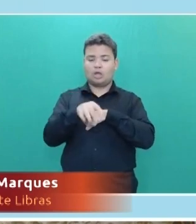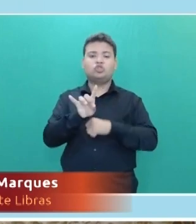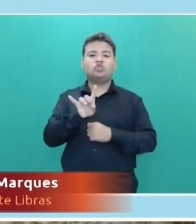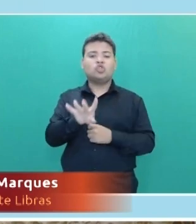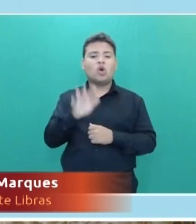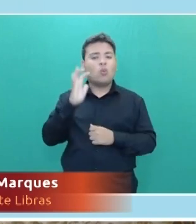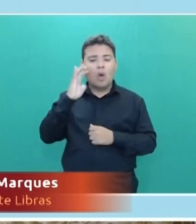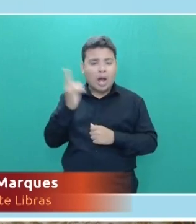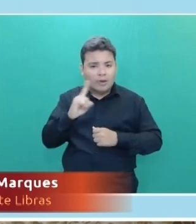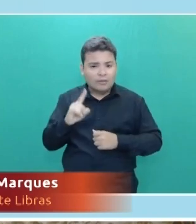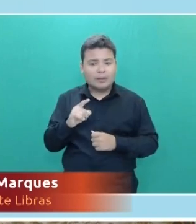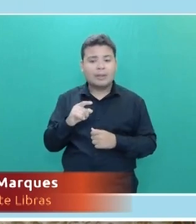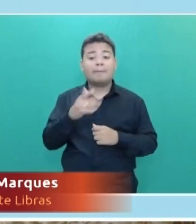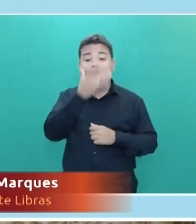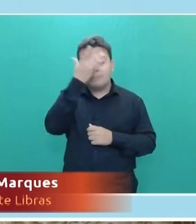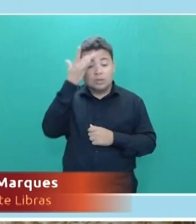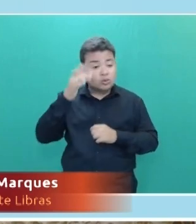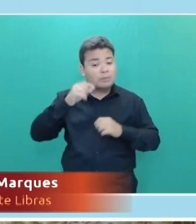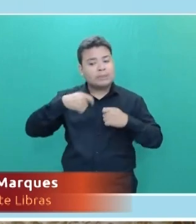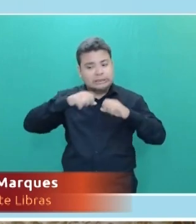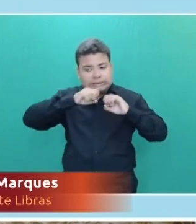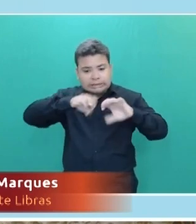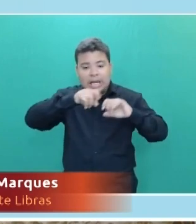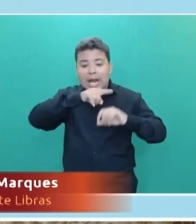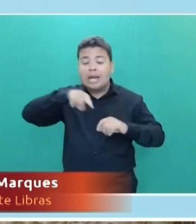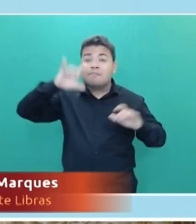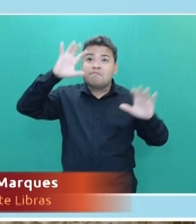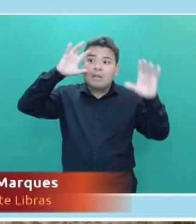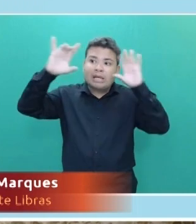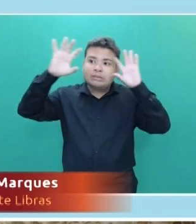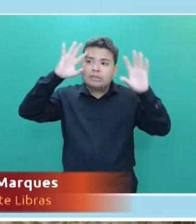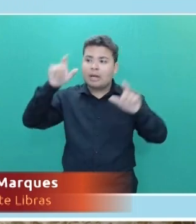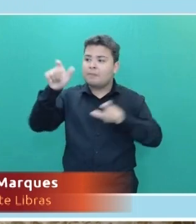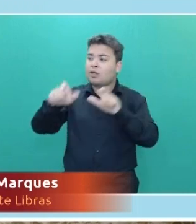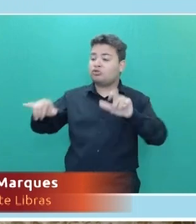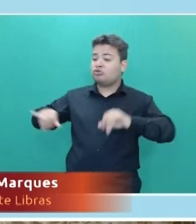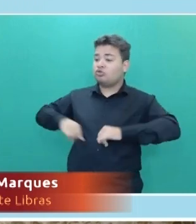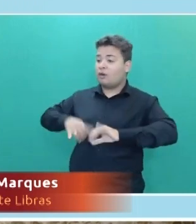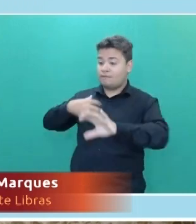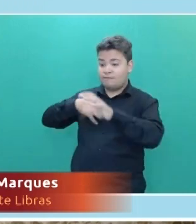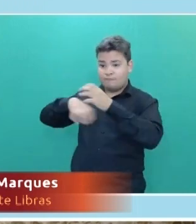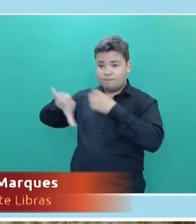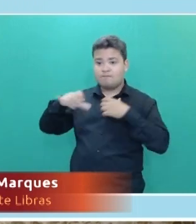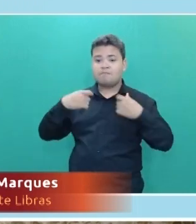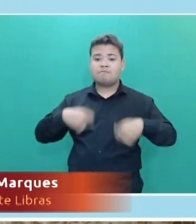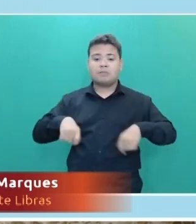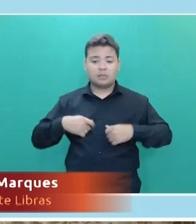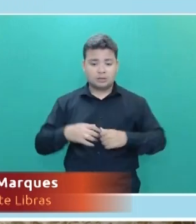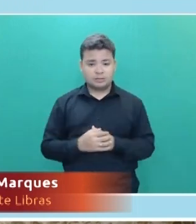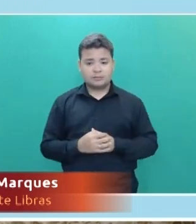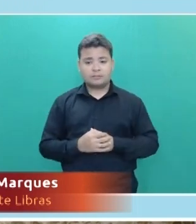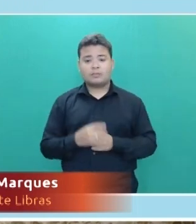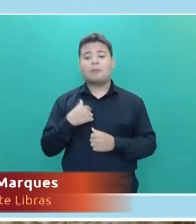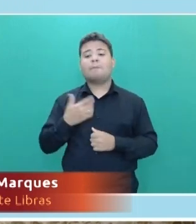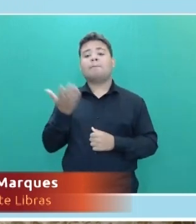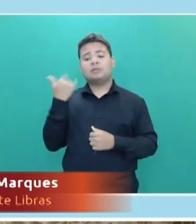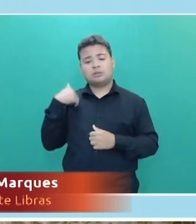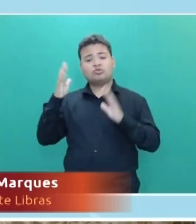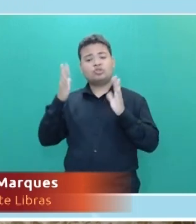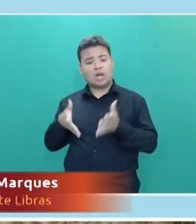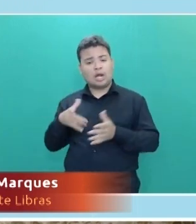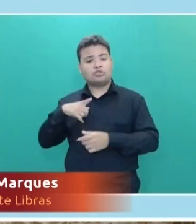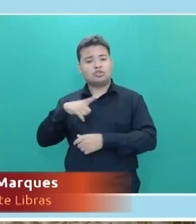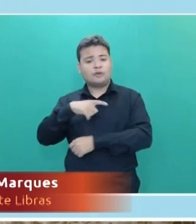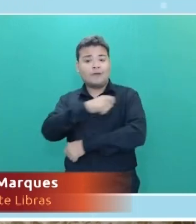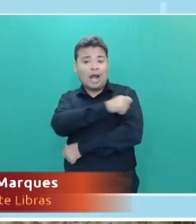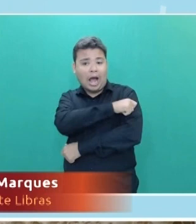se colocar no lugar do outro que sofre. Eu já tive estudantes com síndrome de Down. Então